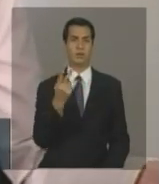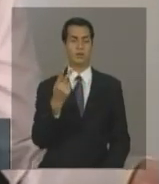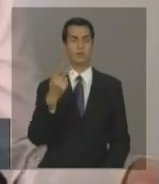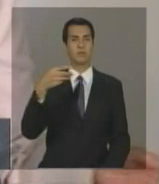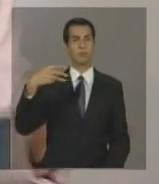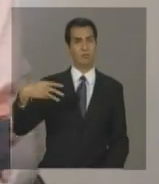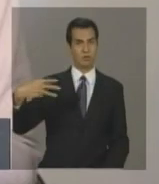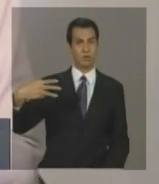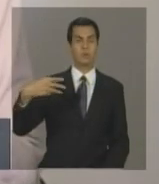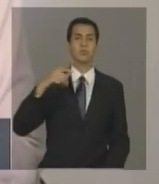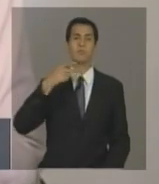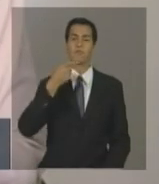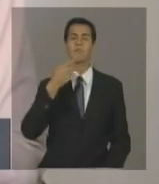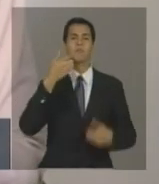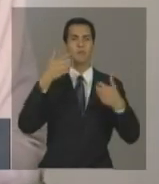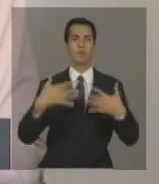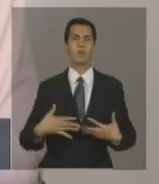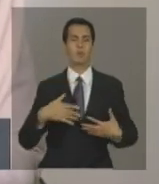clara em uma